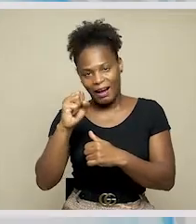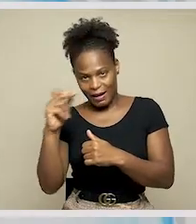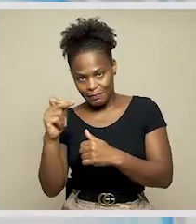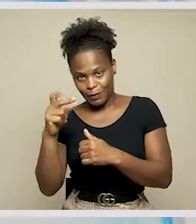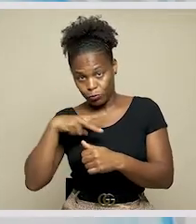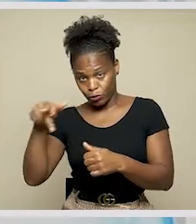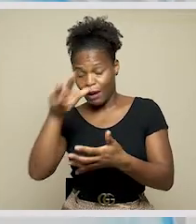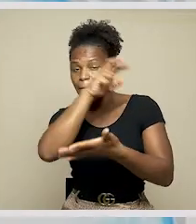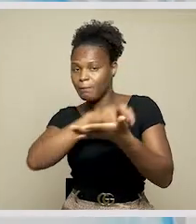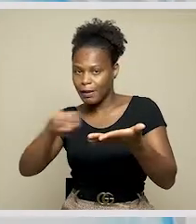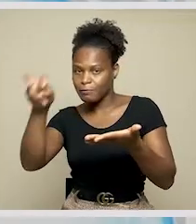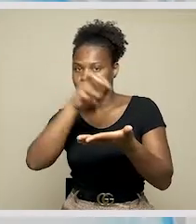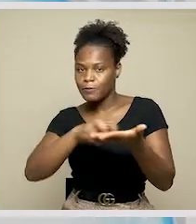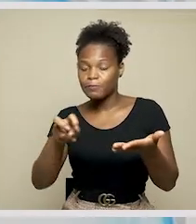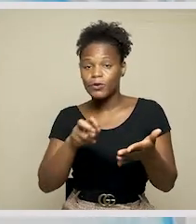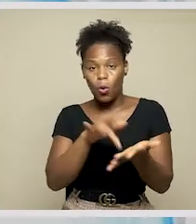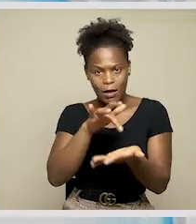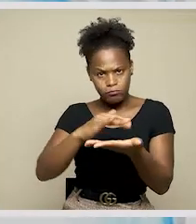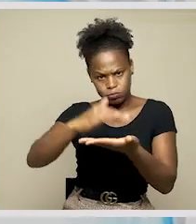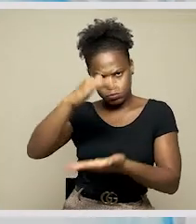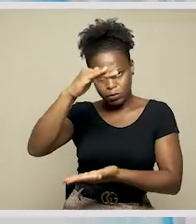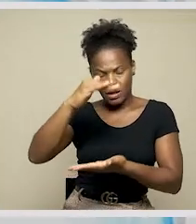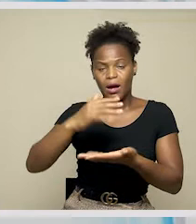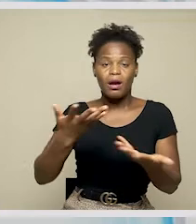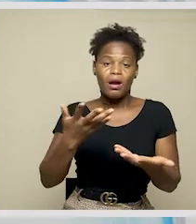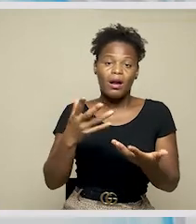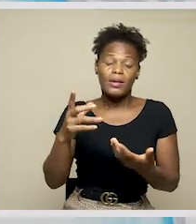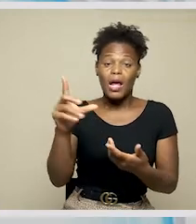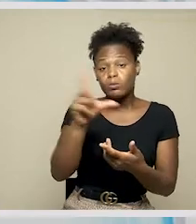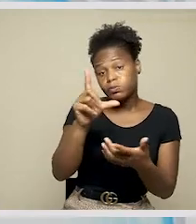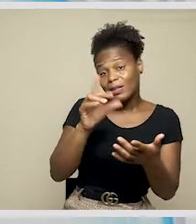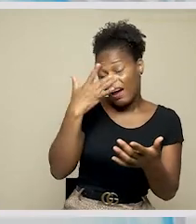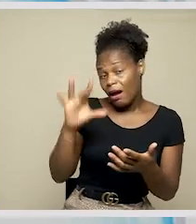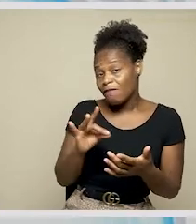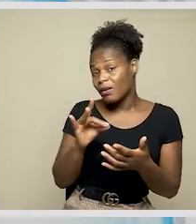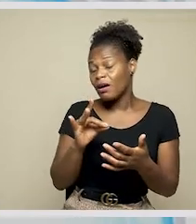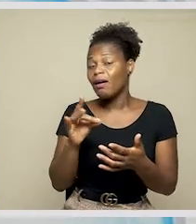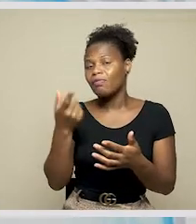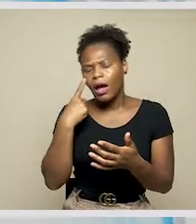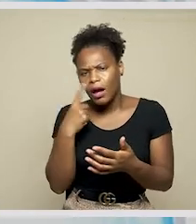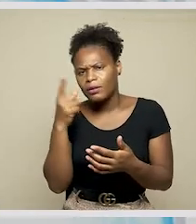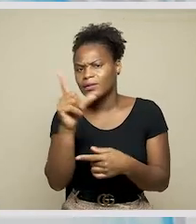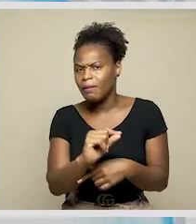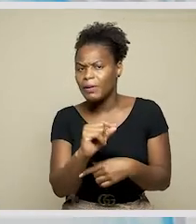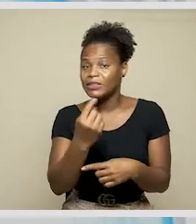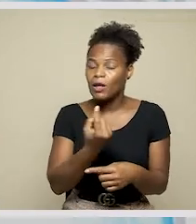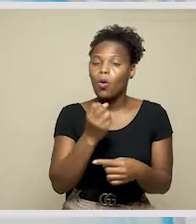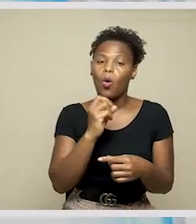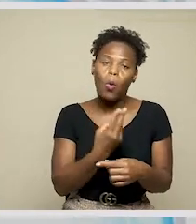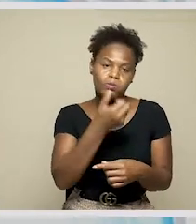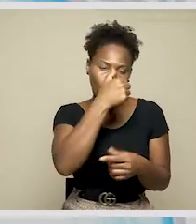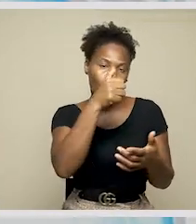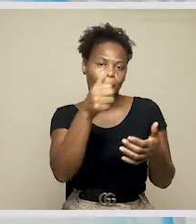O almanaque luso-africano era um almanaque que tentava também ser ou